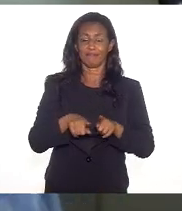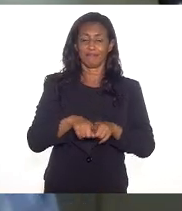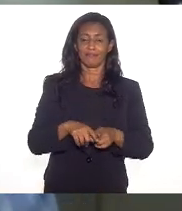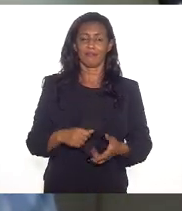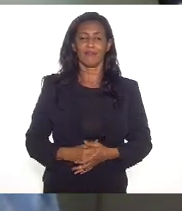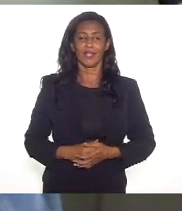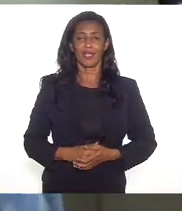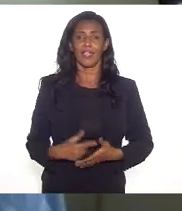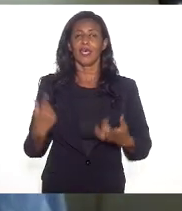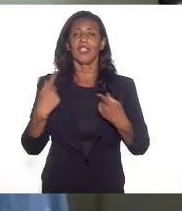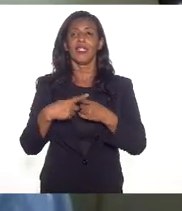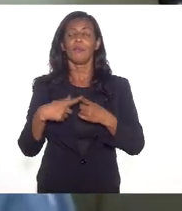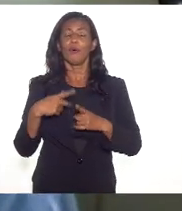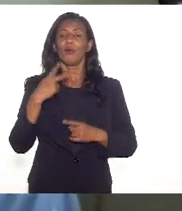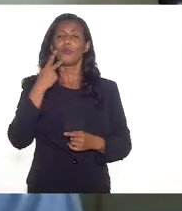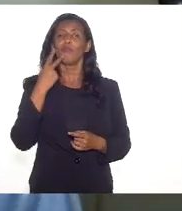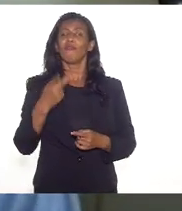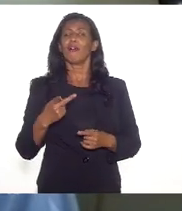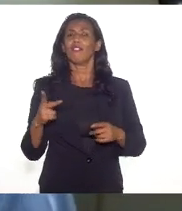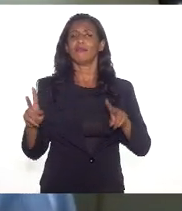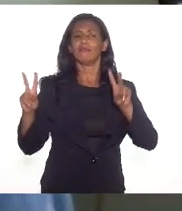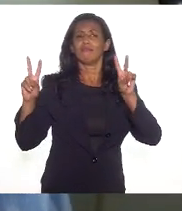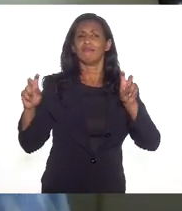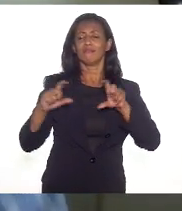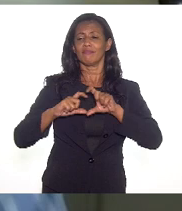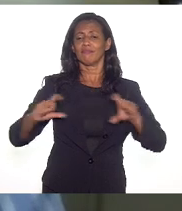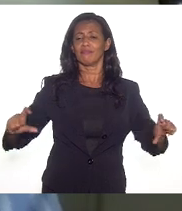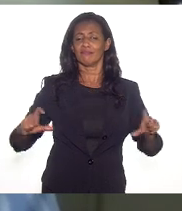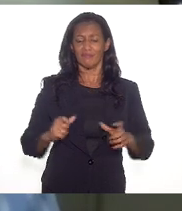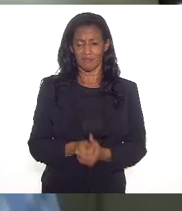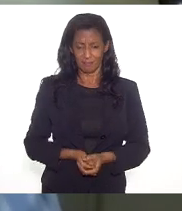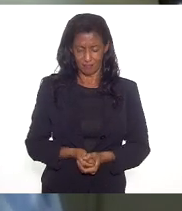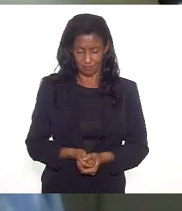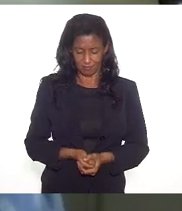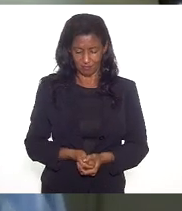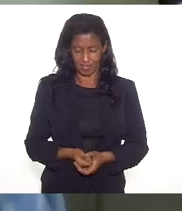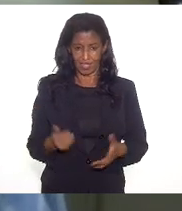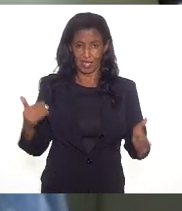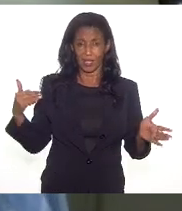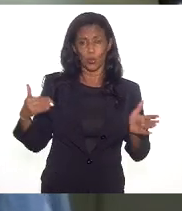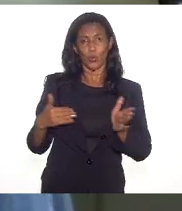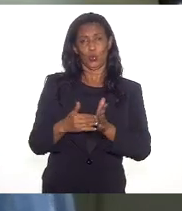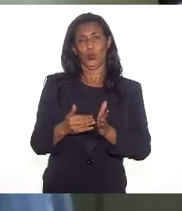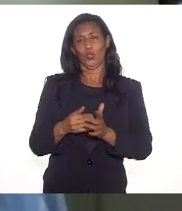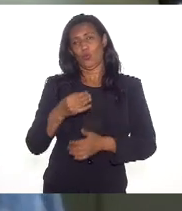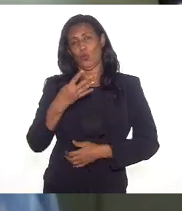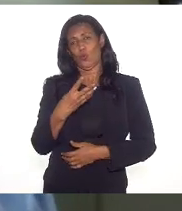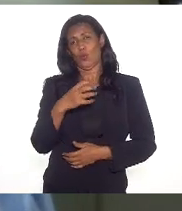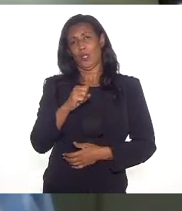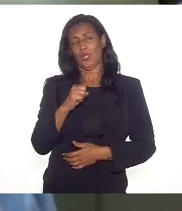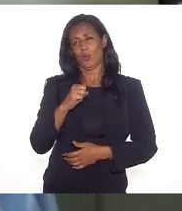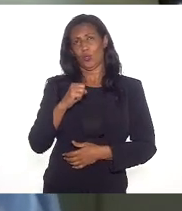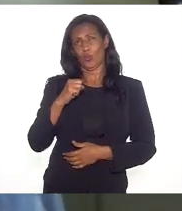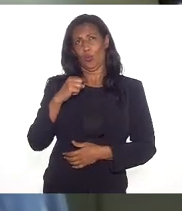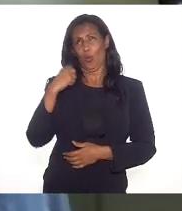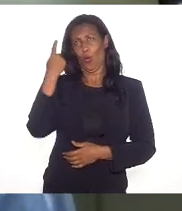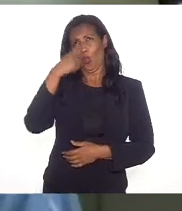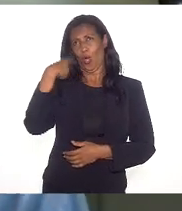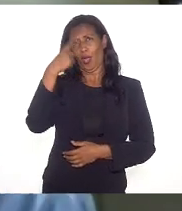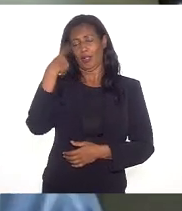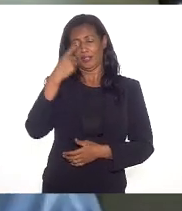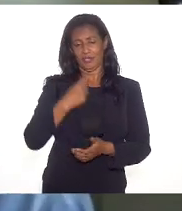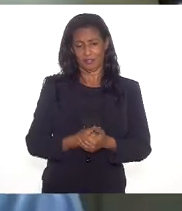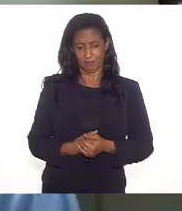E por que eu estou me valendo desse tema? Eu, nessas últimas 48 horas, deputado Rodrigo Amorim, o senhor deve ter